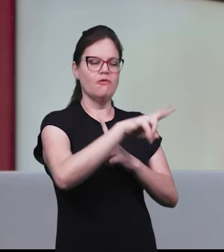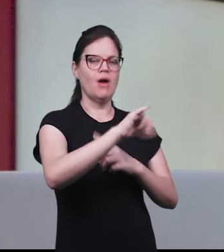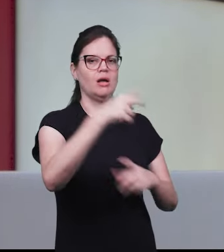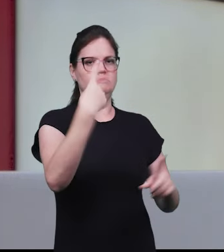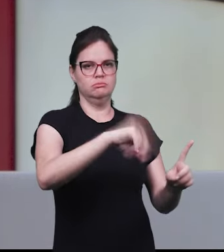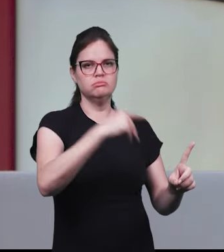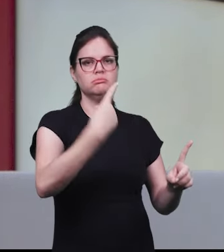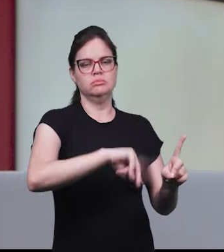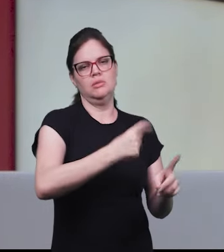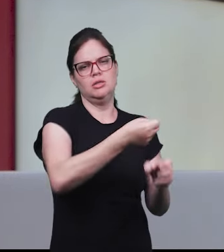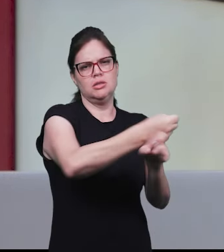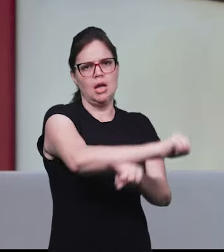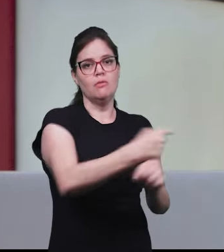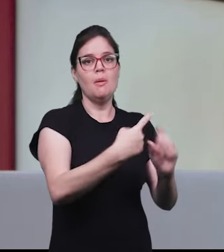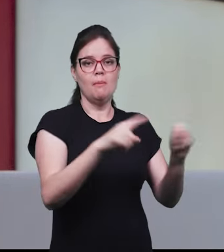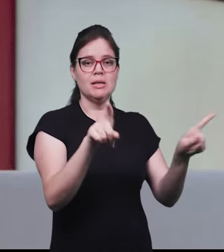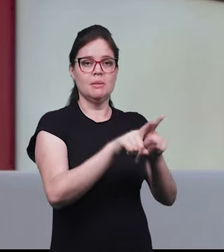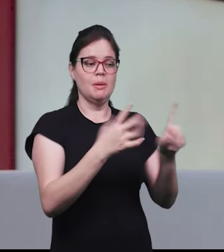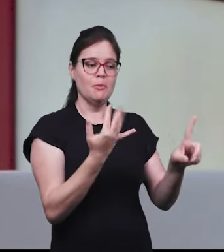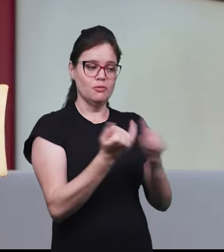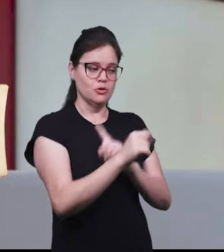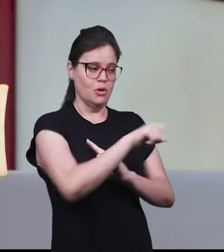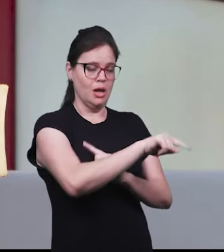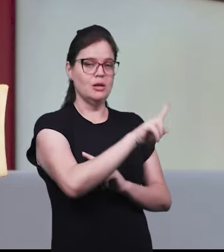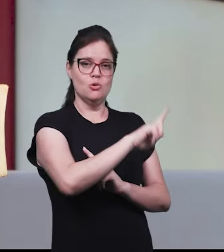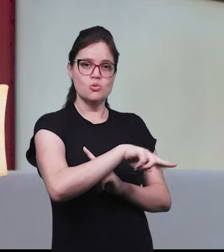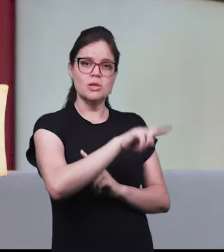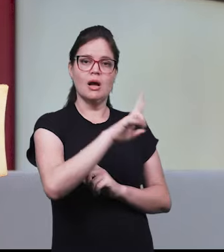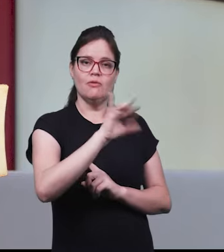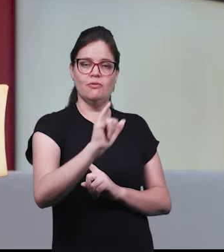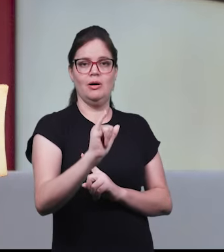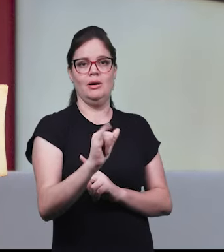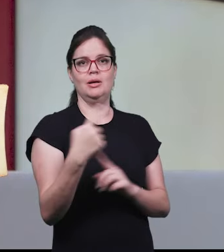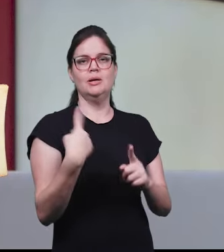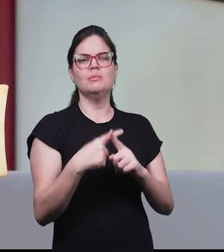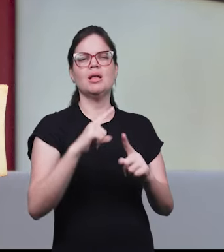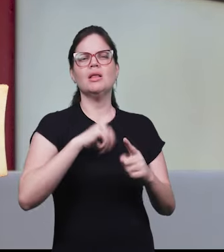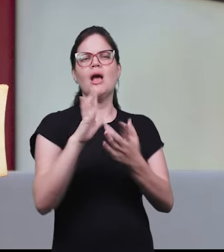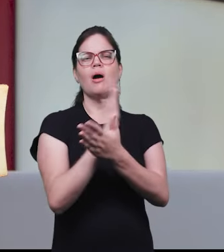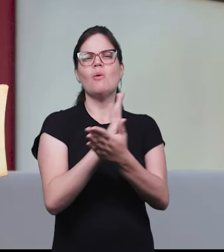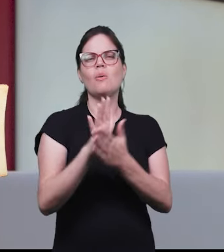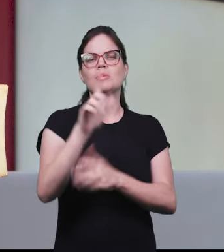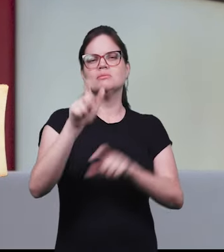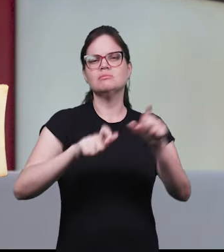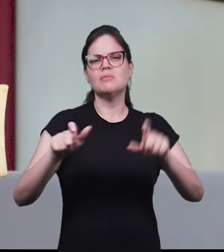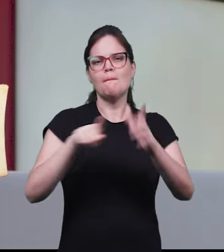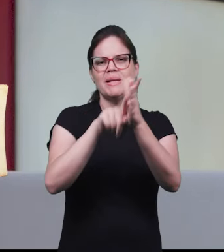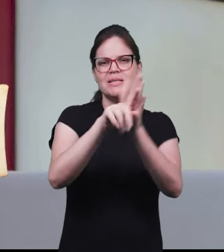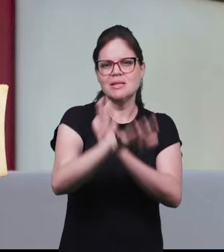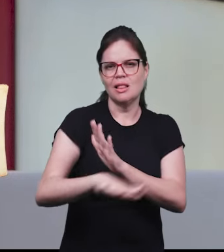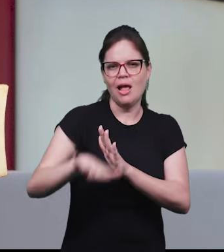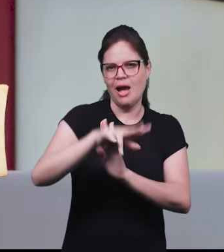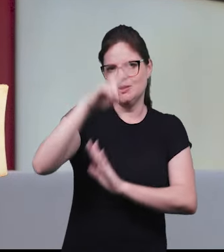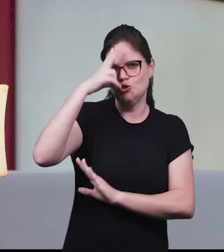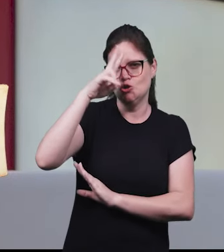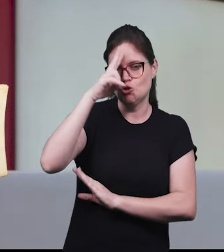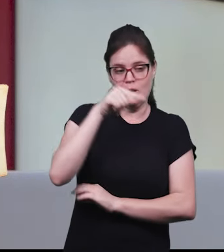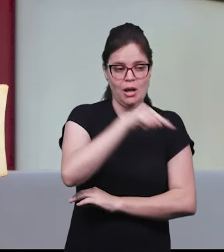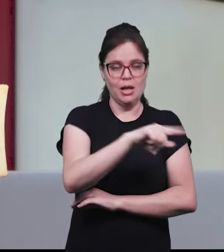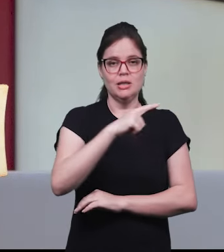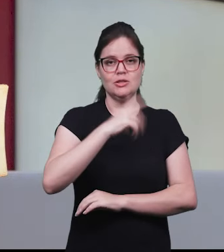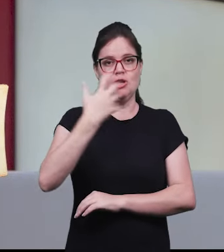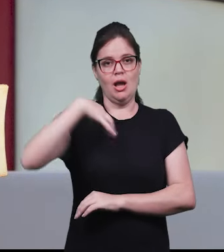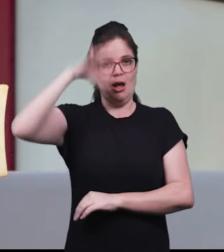Ciro para tirá-los, porque Ciro foi considerado até por muitos historiadores como um rei. Ele era um rei, tinha uma política de tolerância,